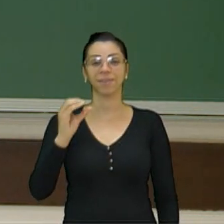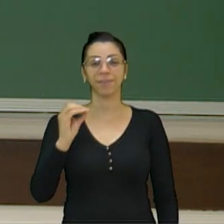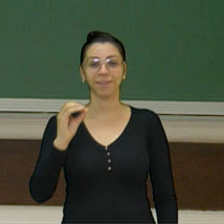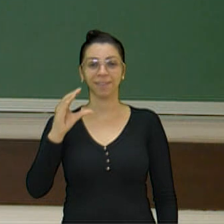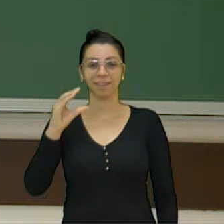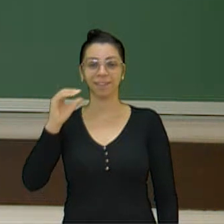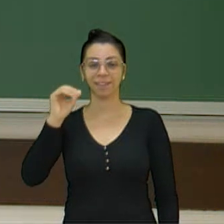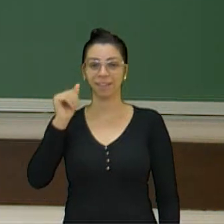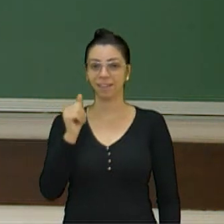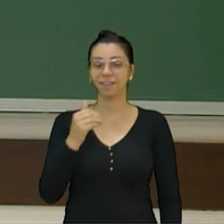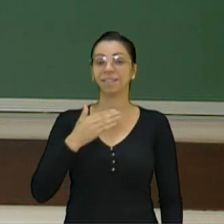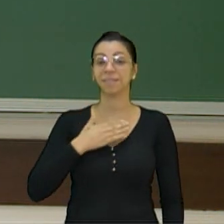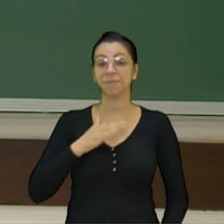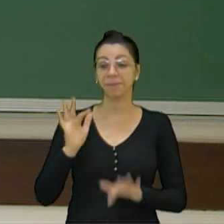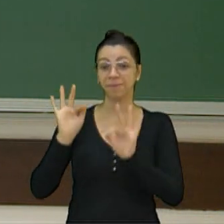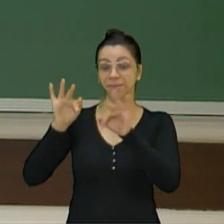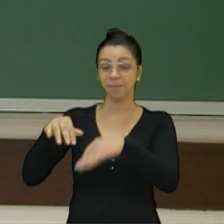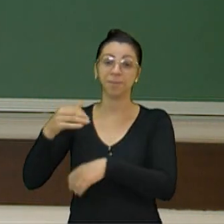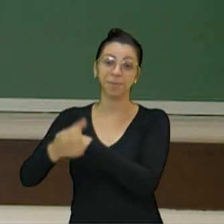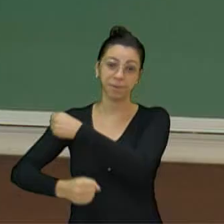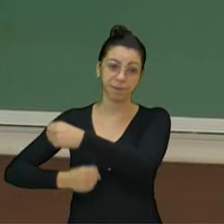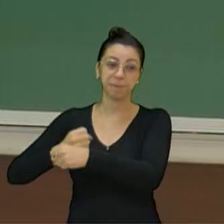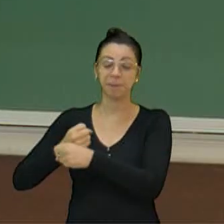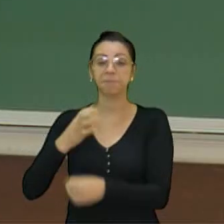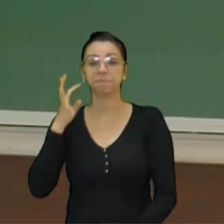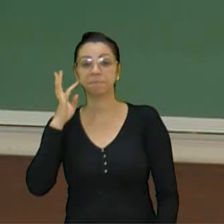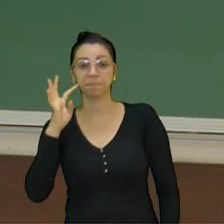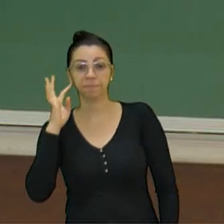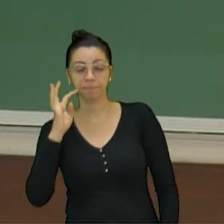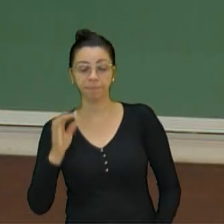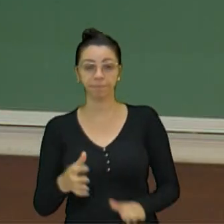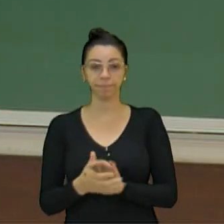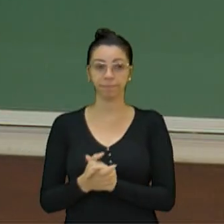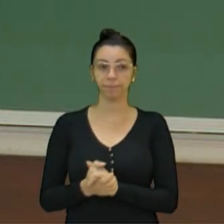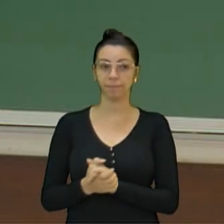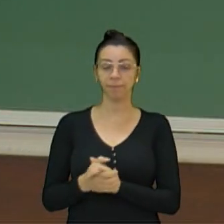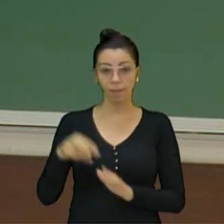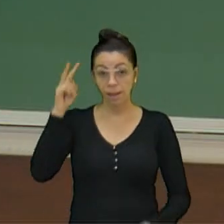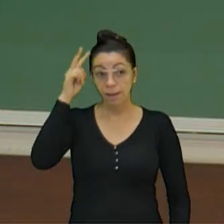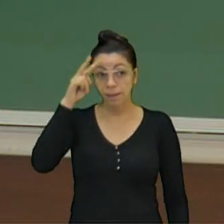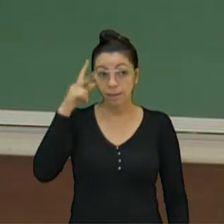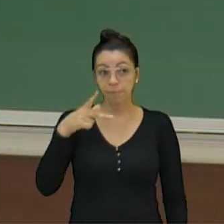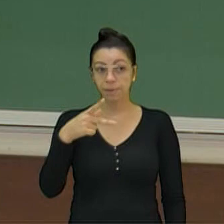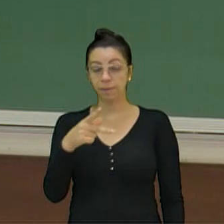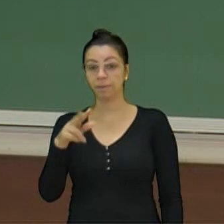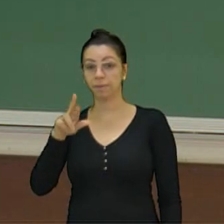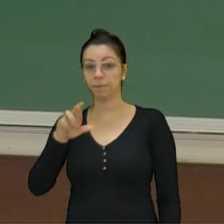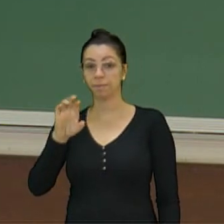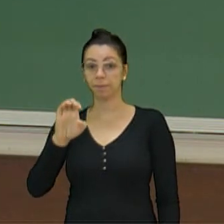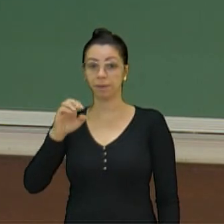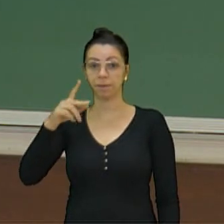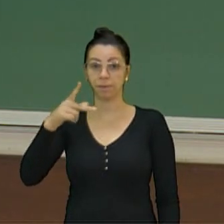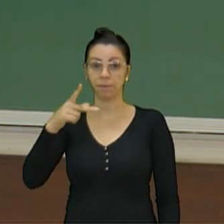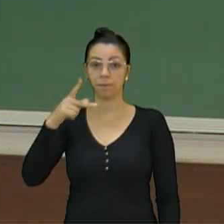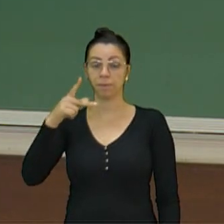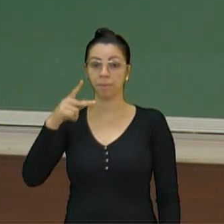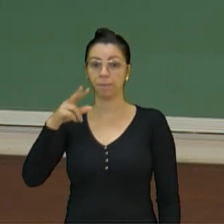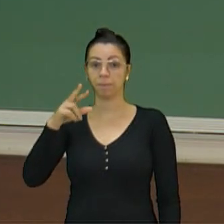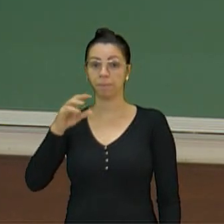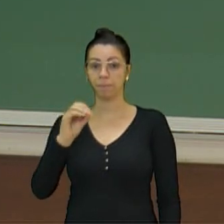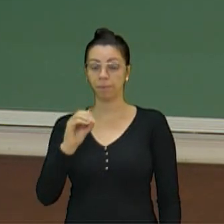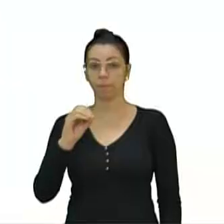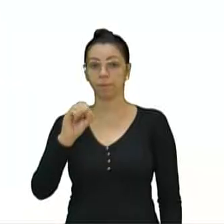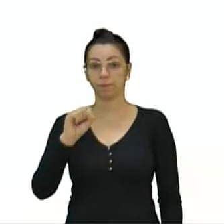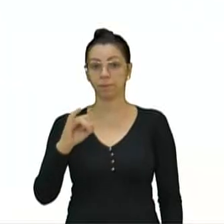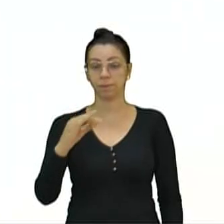bem bacanas. Beleza. Lembra lá das preposições? Então vamos praticá-las aqui um pouquinho. Olha só o que eu quero que vocês façam.